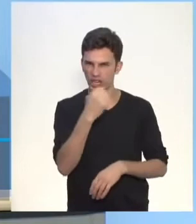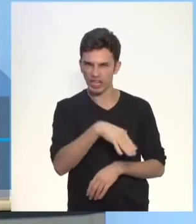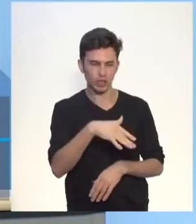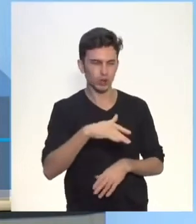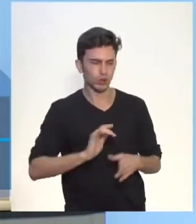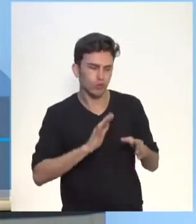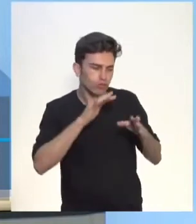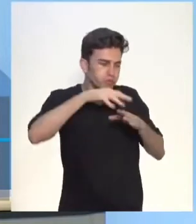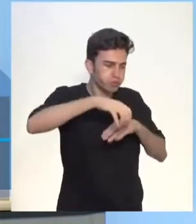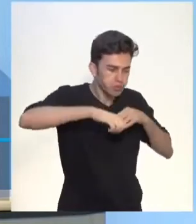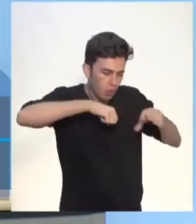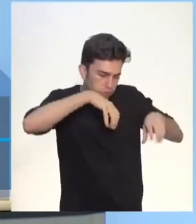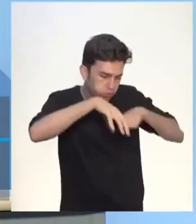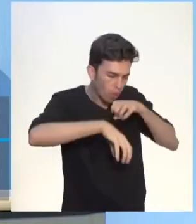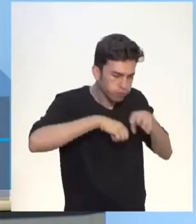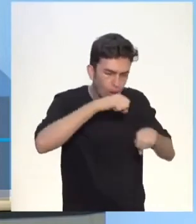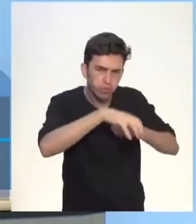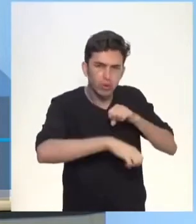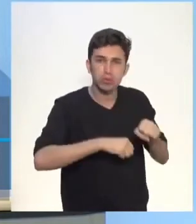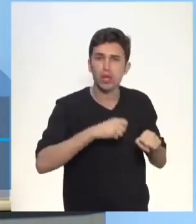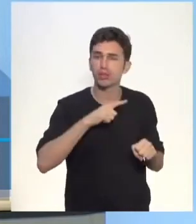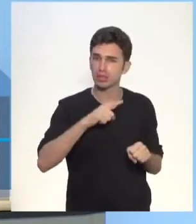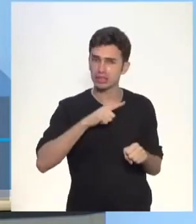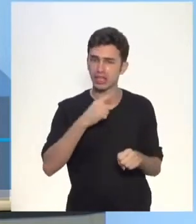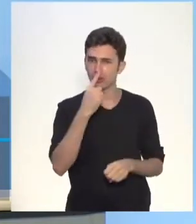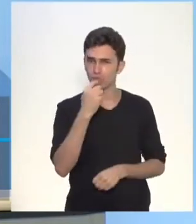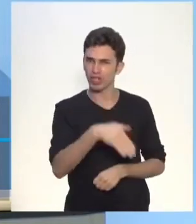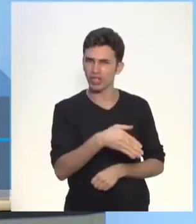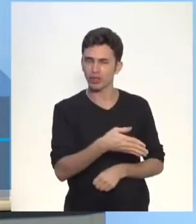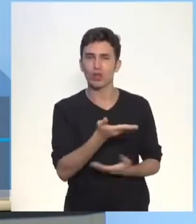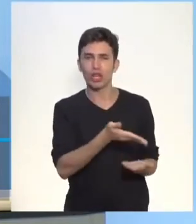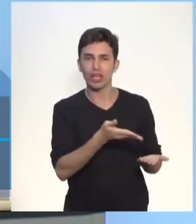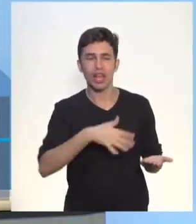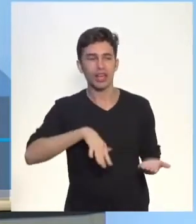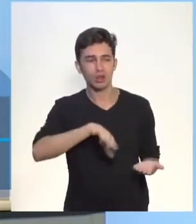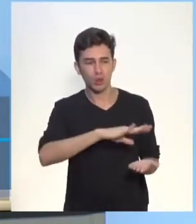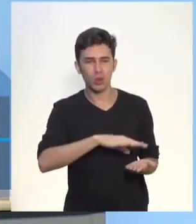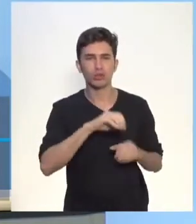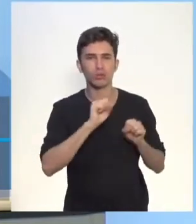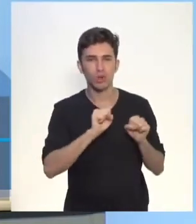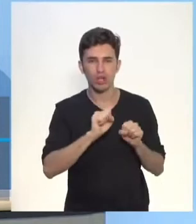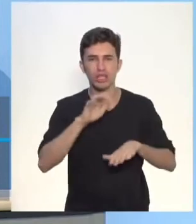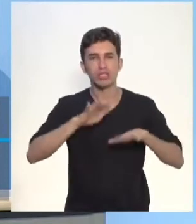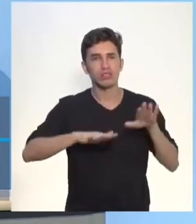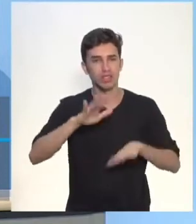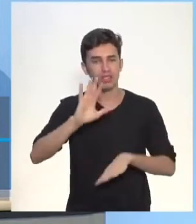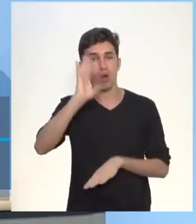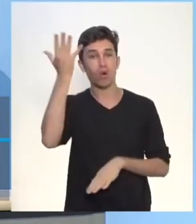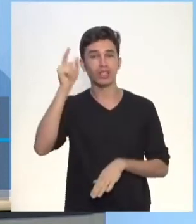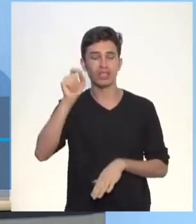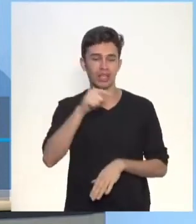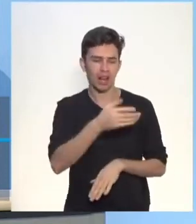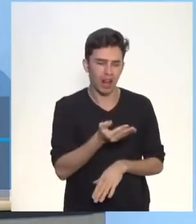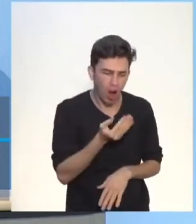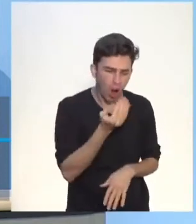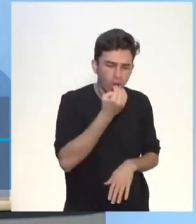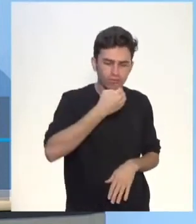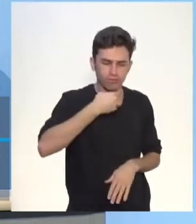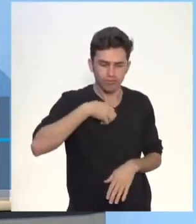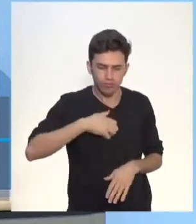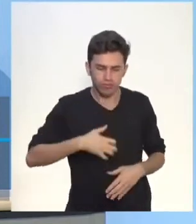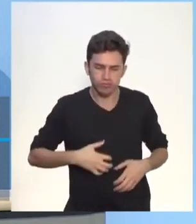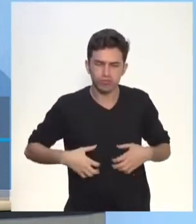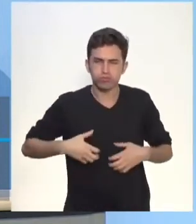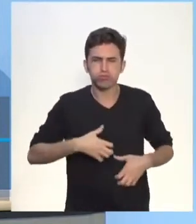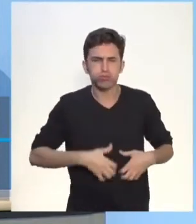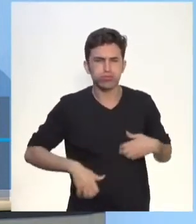dessa situação, esses cães e gatos poderiam chegar à situação de ou ingerir, comer algo que pudesse fazer mal, e o